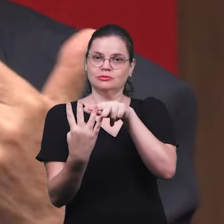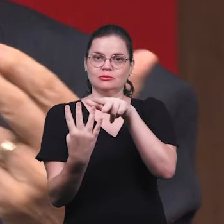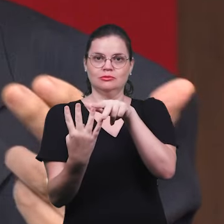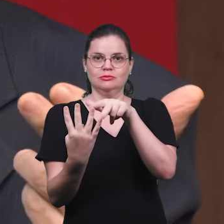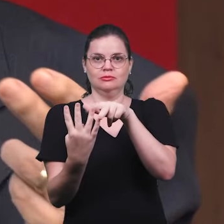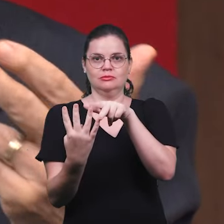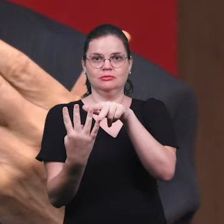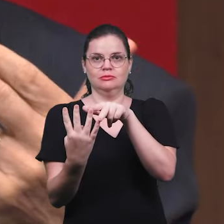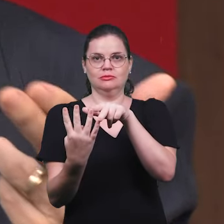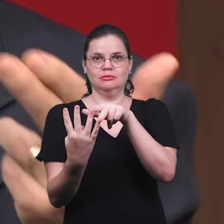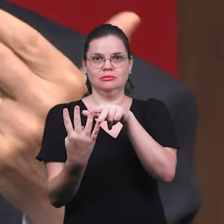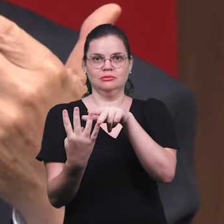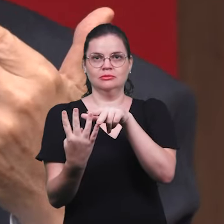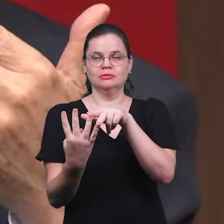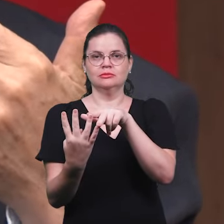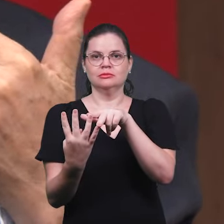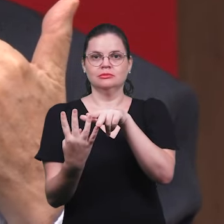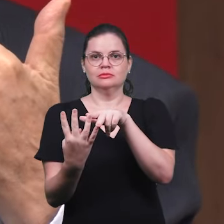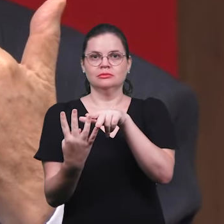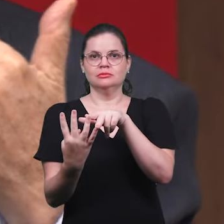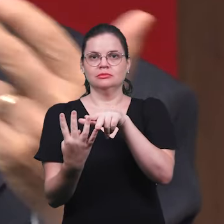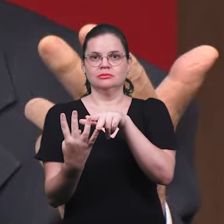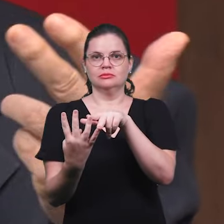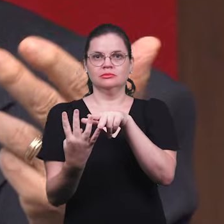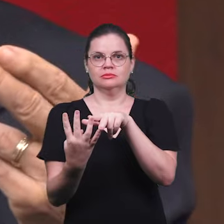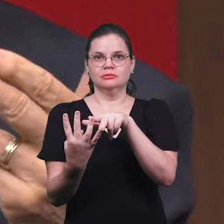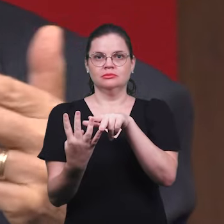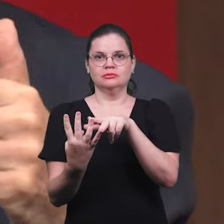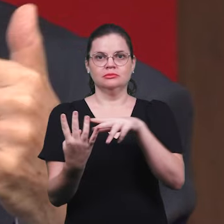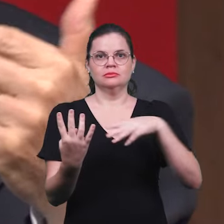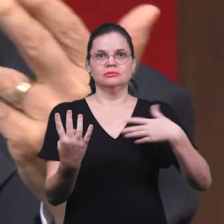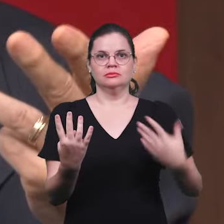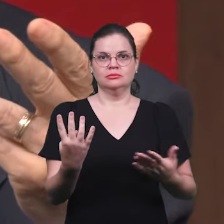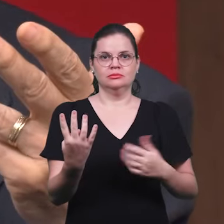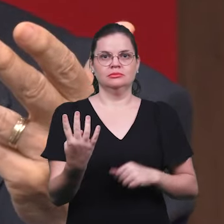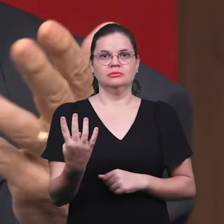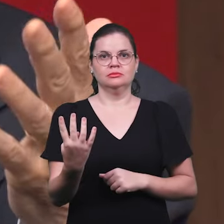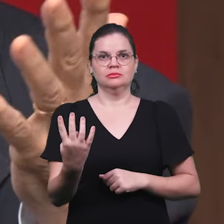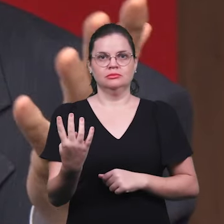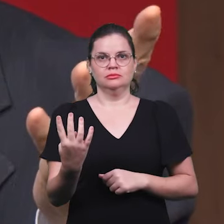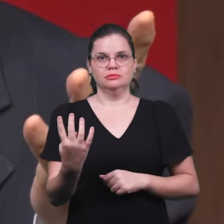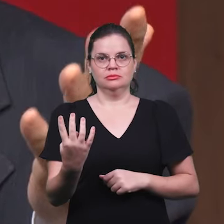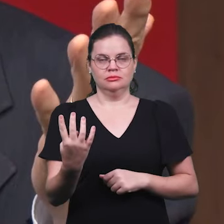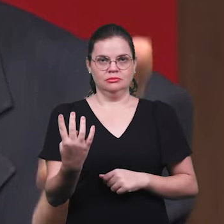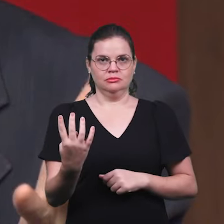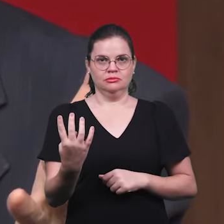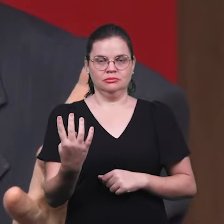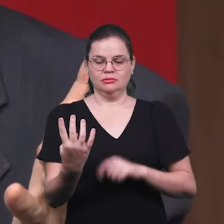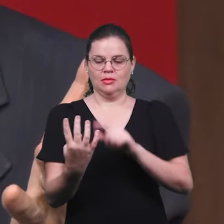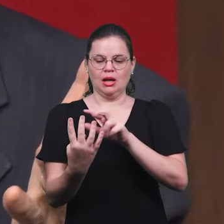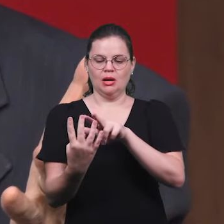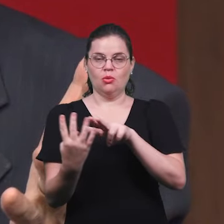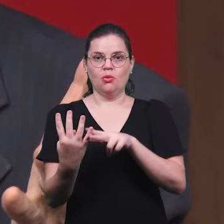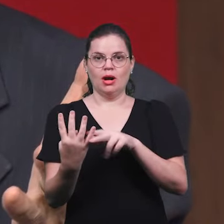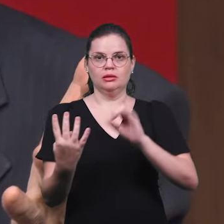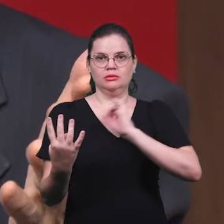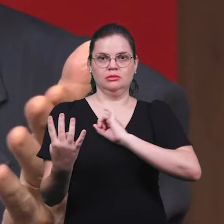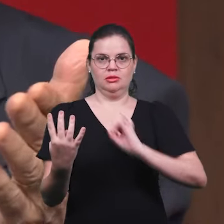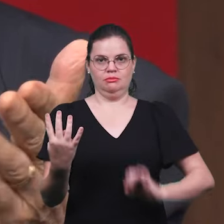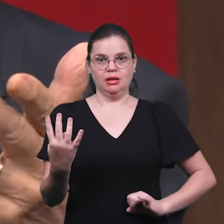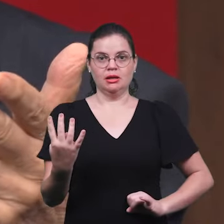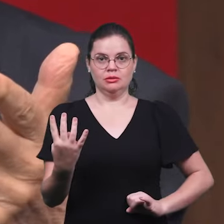cada império ocidental oriental em mais um, gerando 4